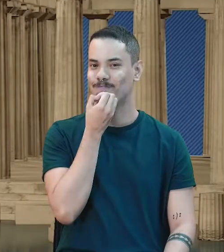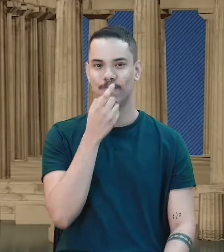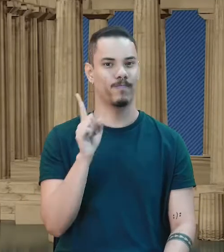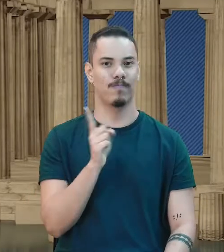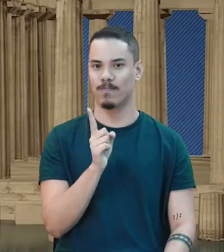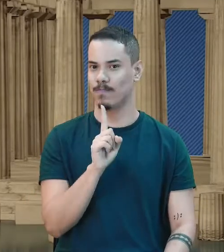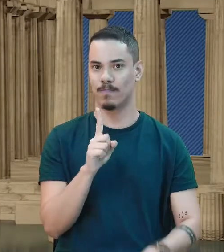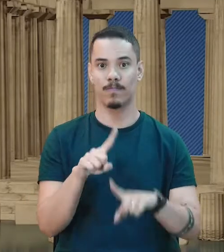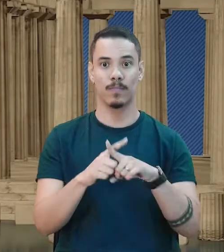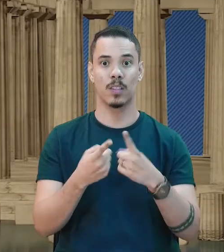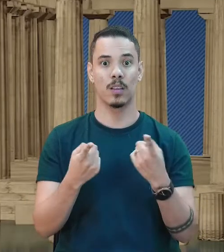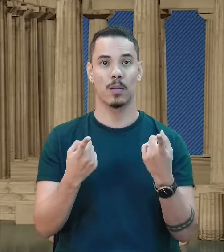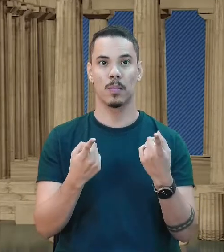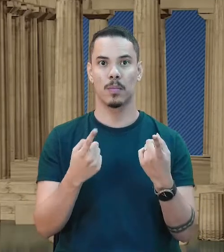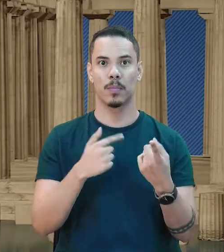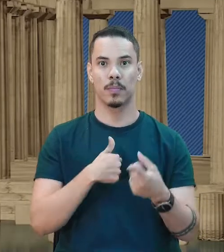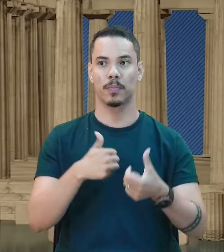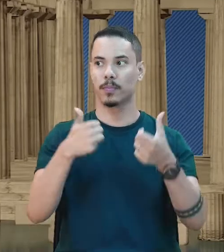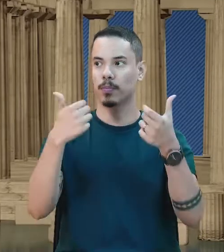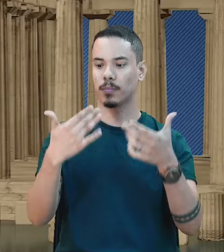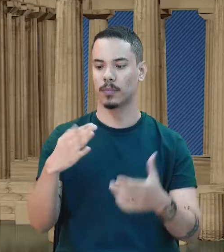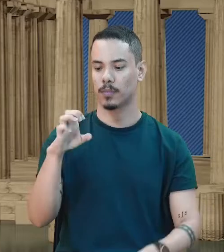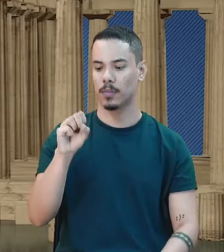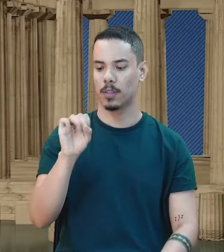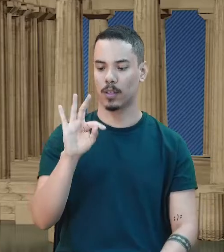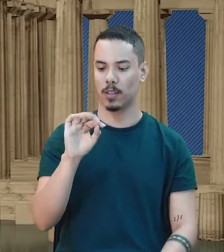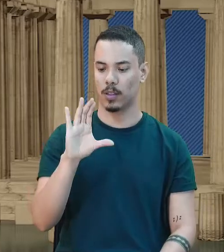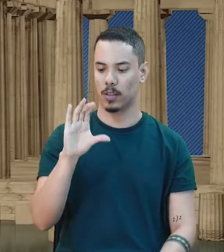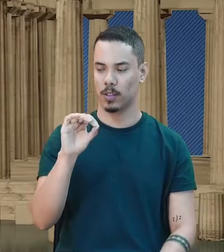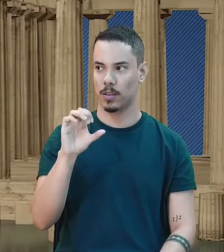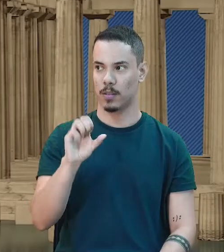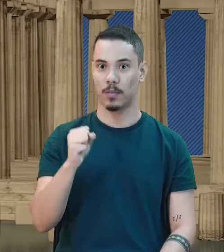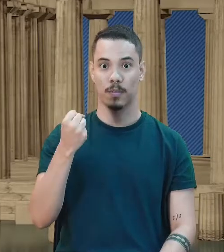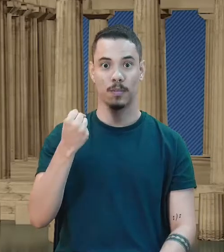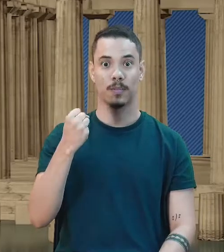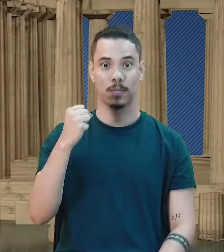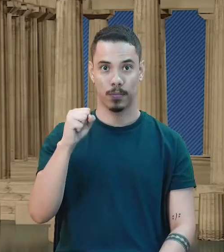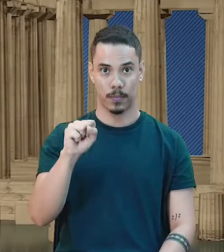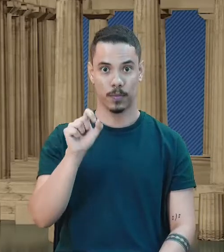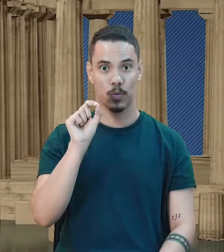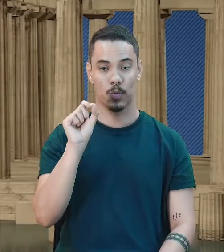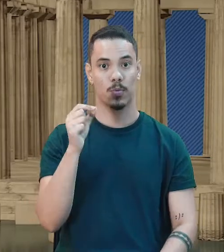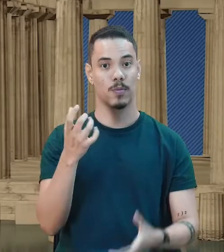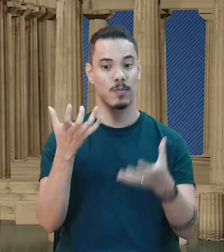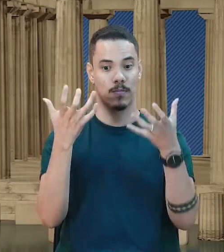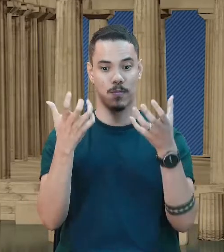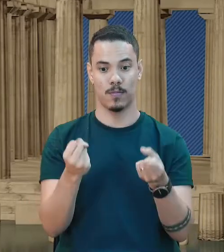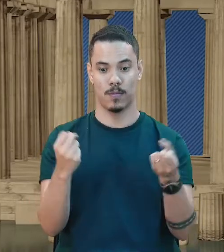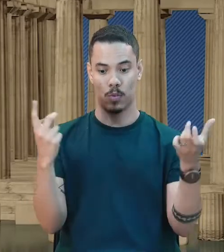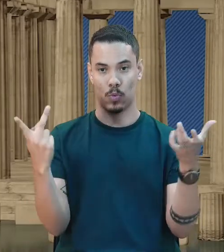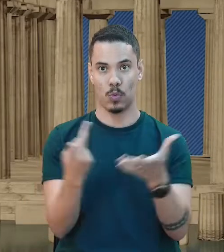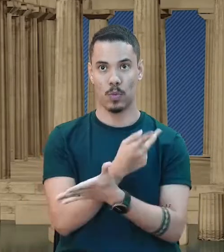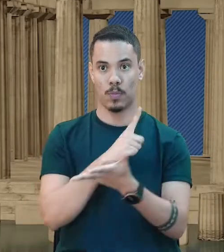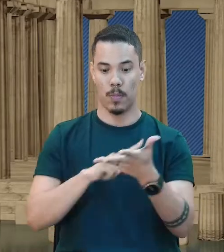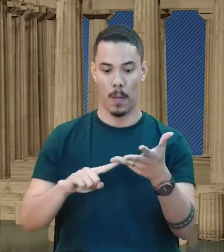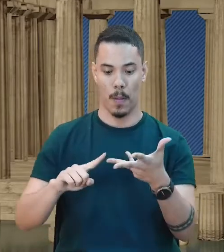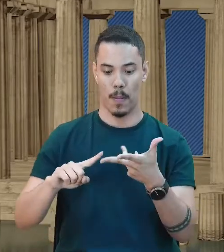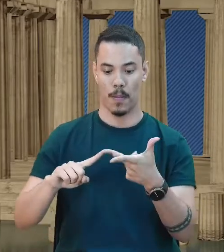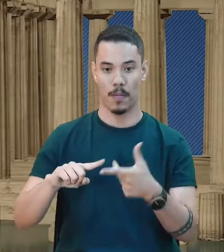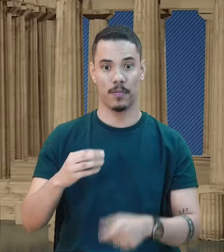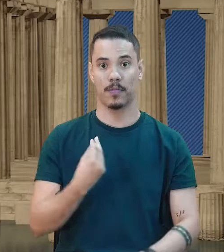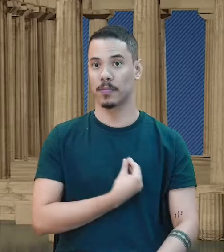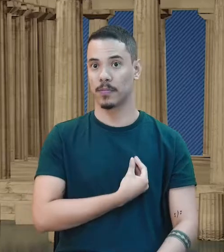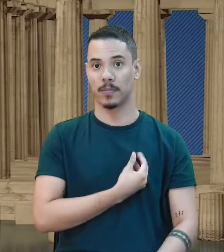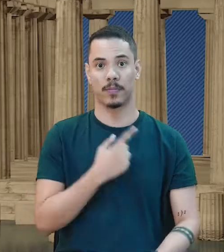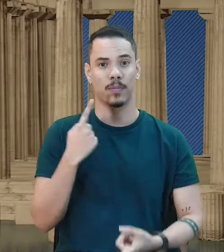Mas, tanto Zenão como os estoicos, eles defendiam isso, a aceitação dos acontecimentos da vida. Porque